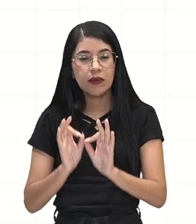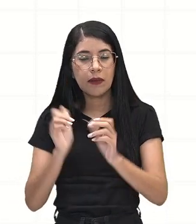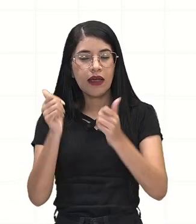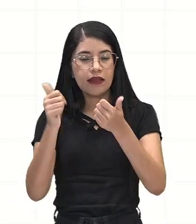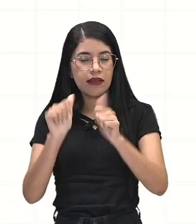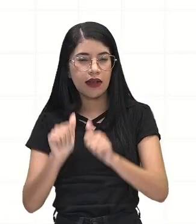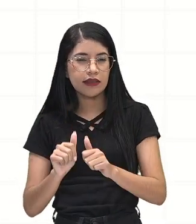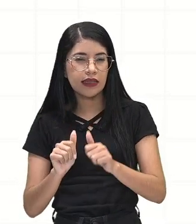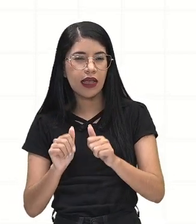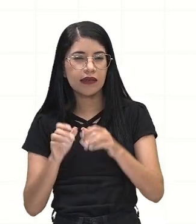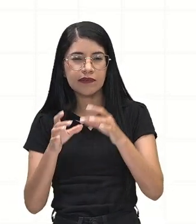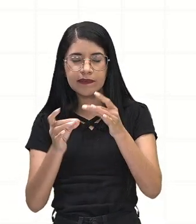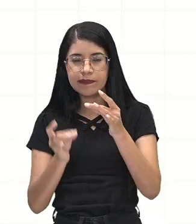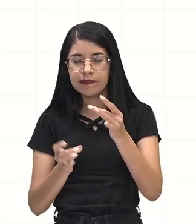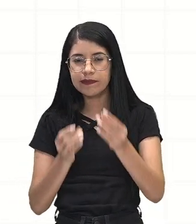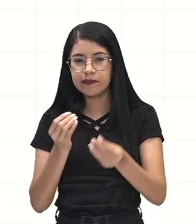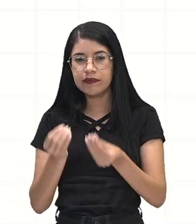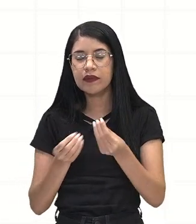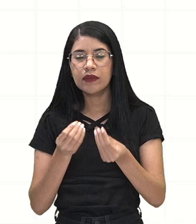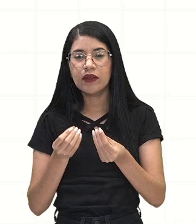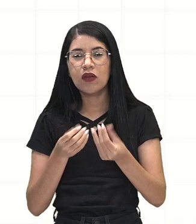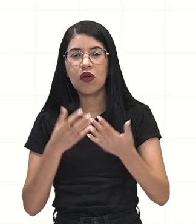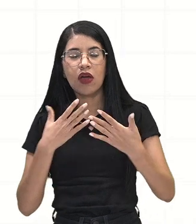bem calma,